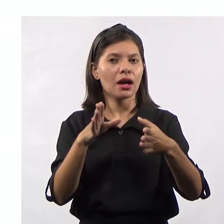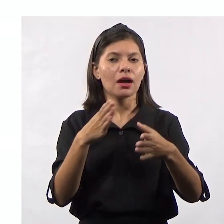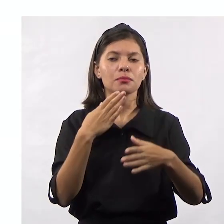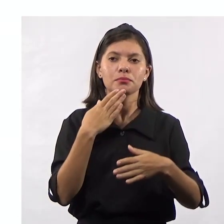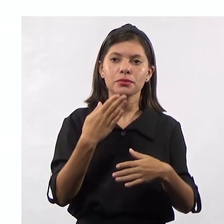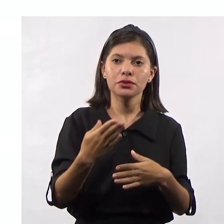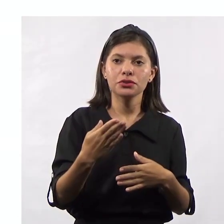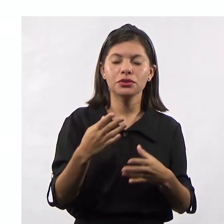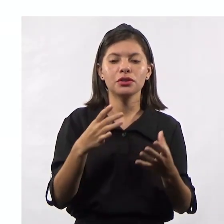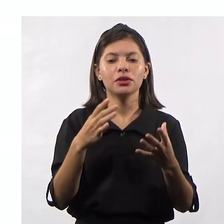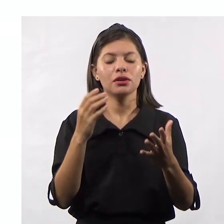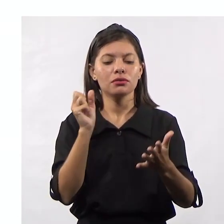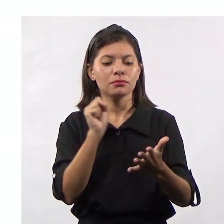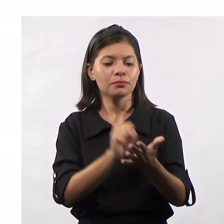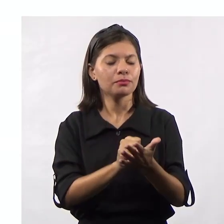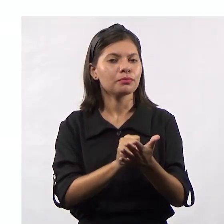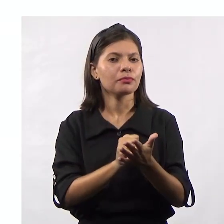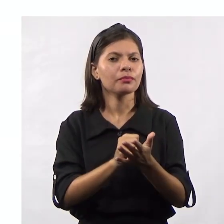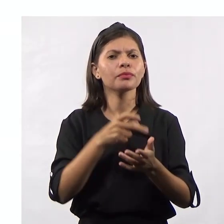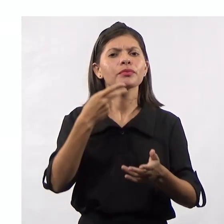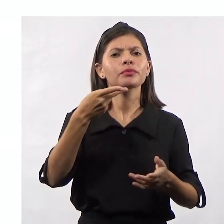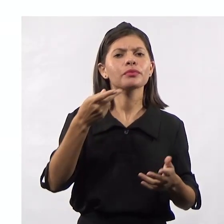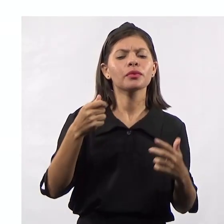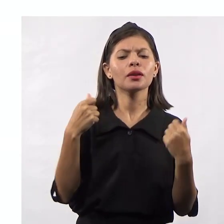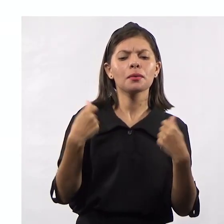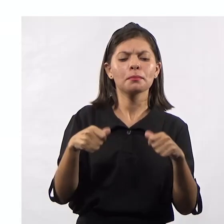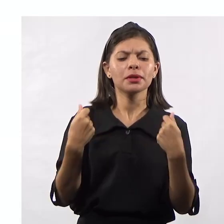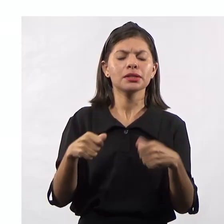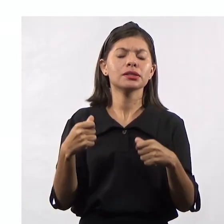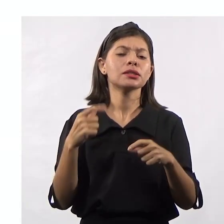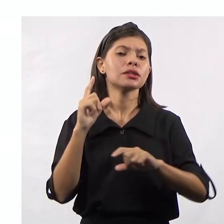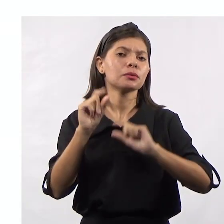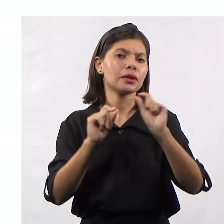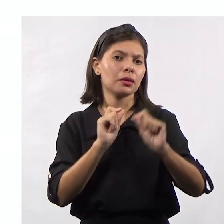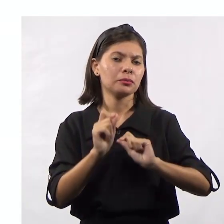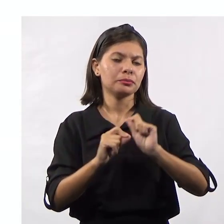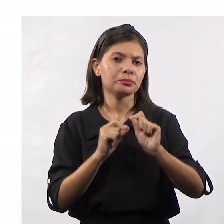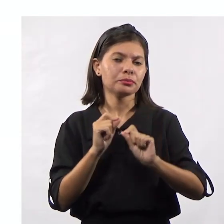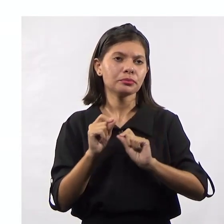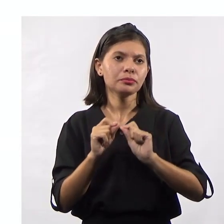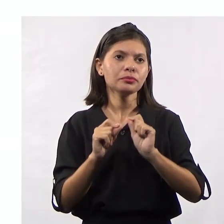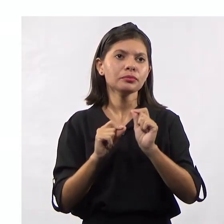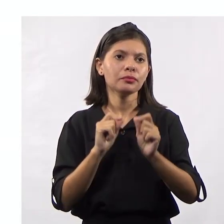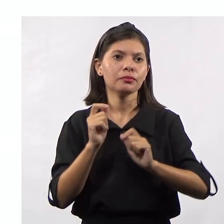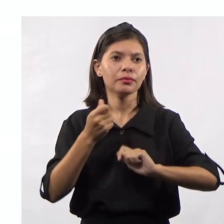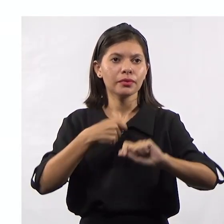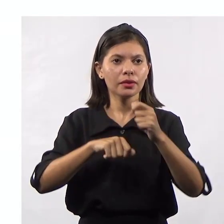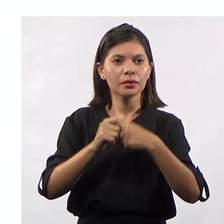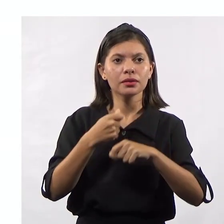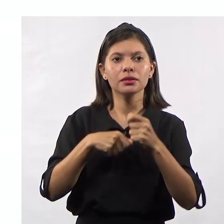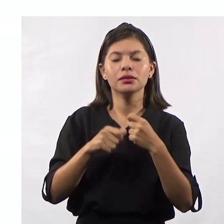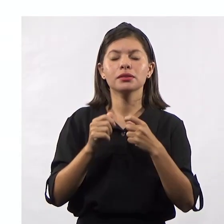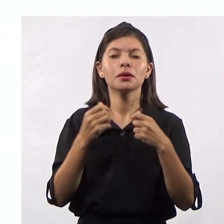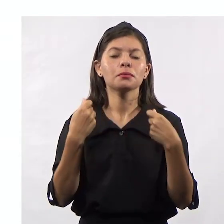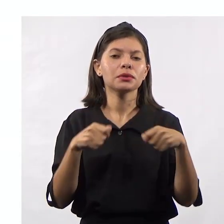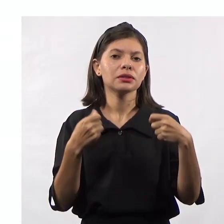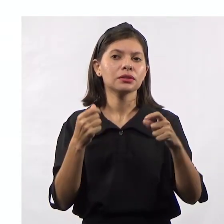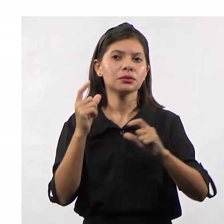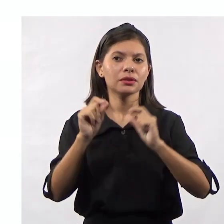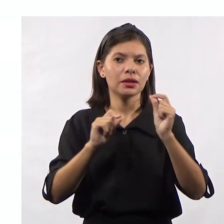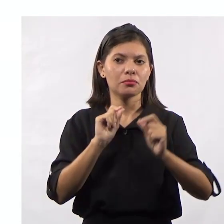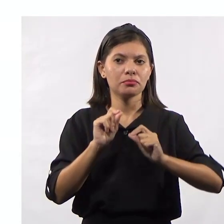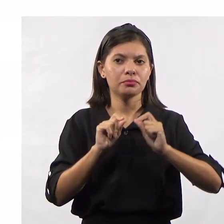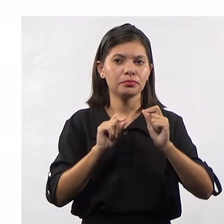é justamente a administração falar o que ela precisa, né? Que é nada mais, nada menos do que o ato inaugural